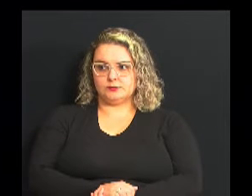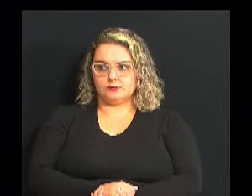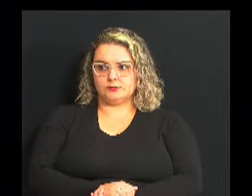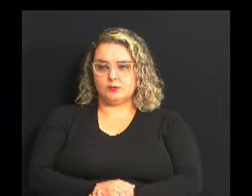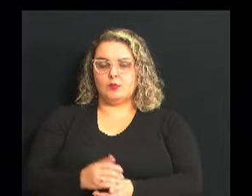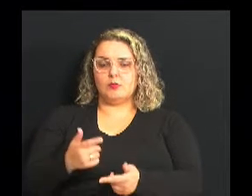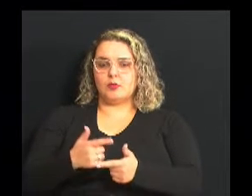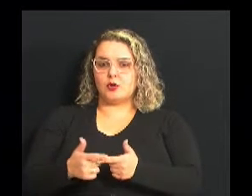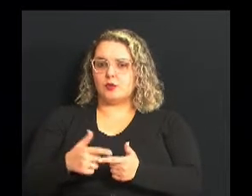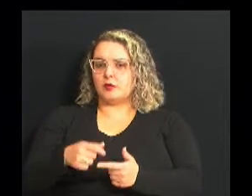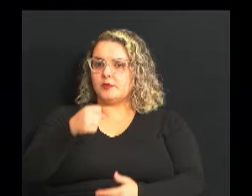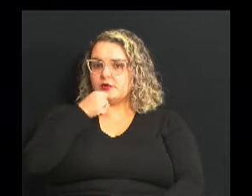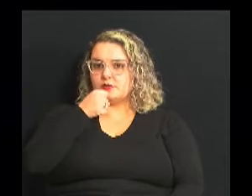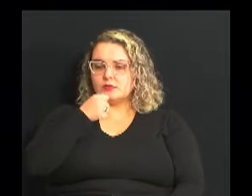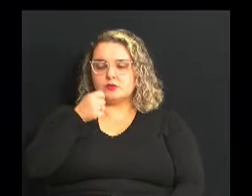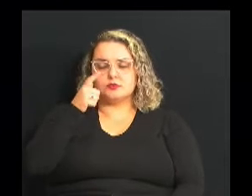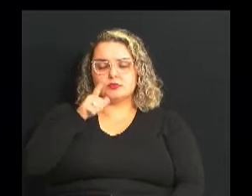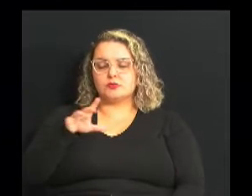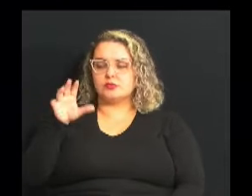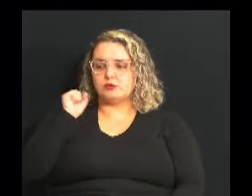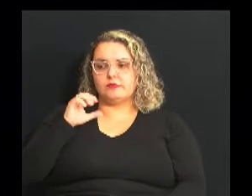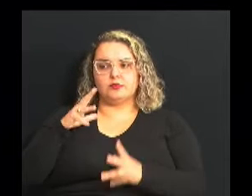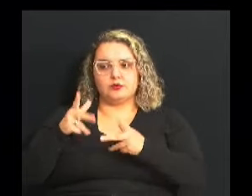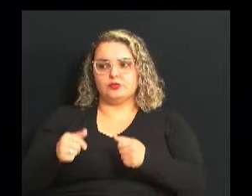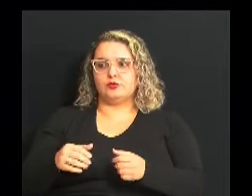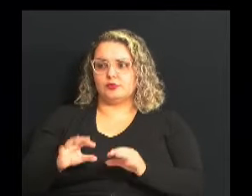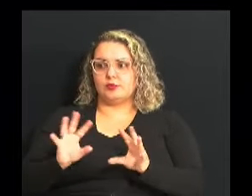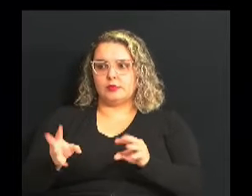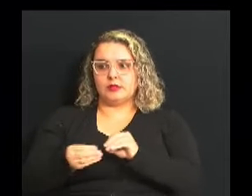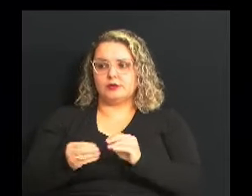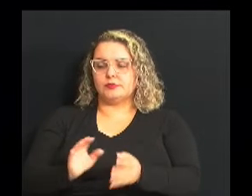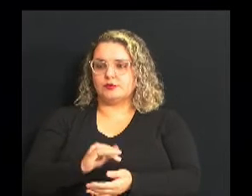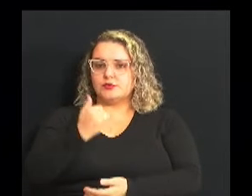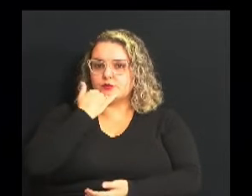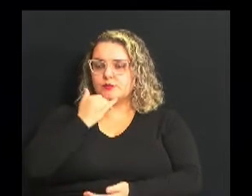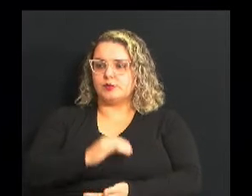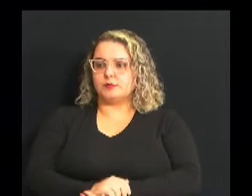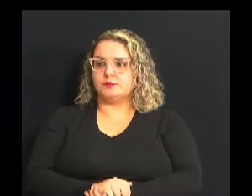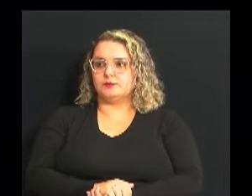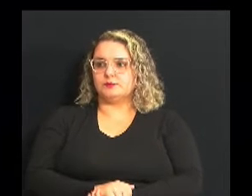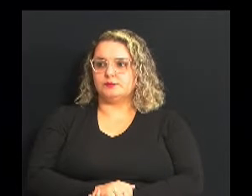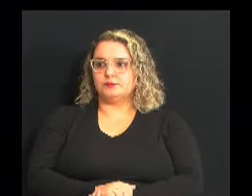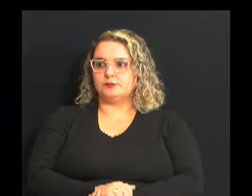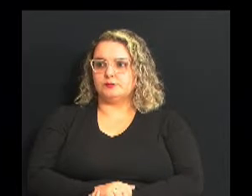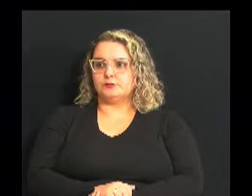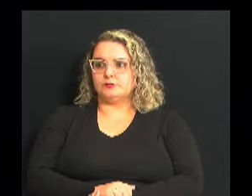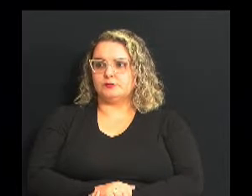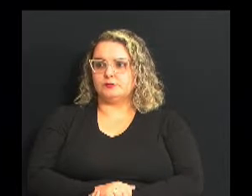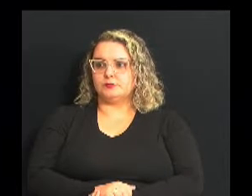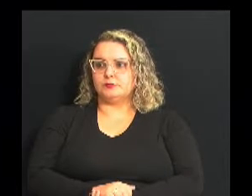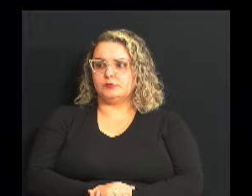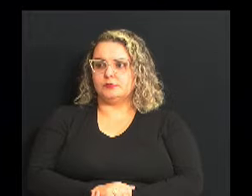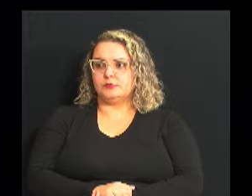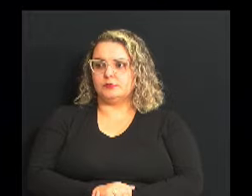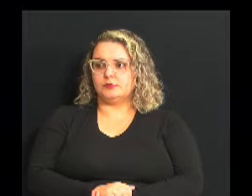uma outra contratação que está em andamento, né? A situação que a gente teve bastante